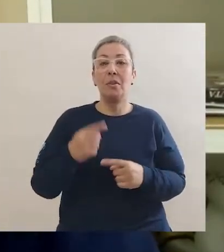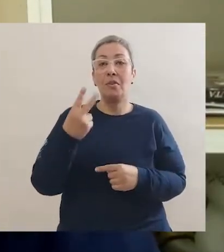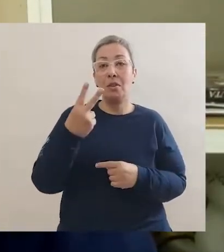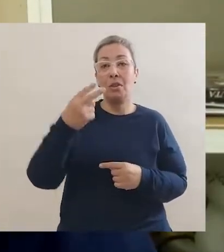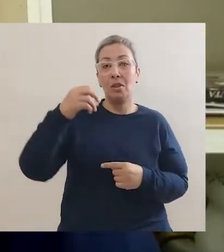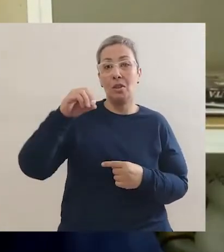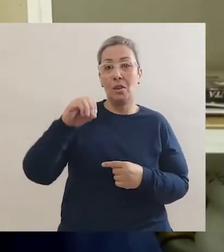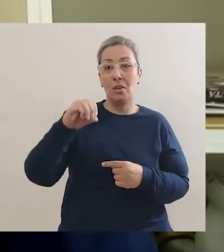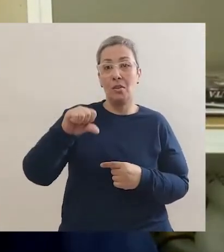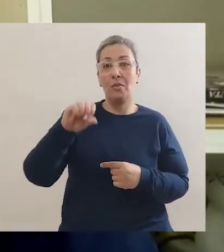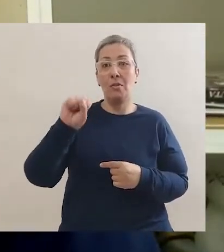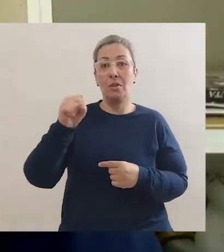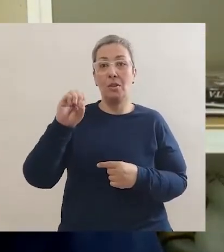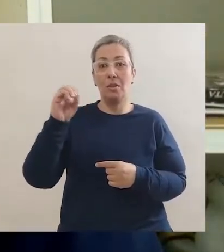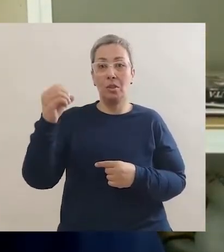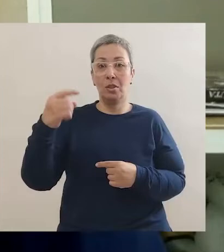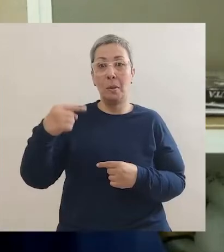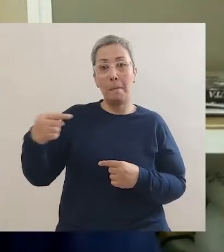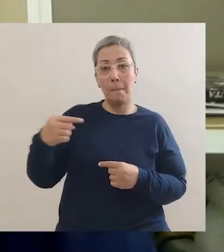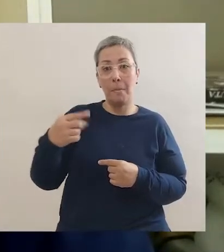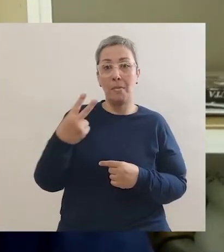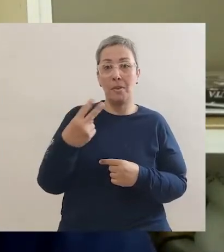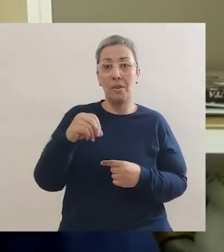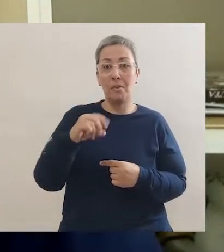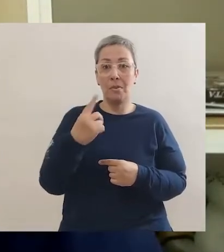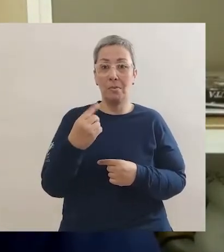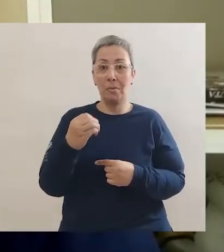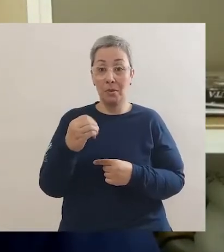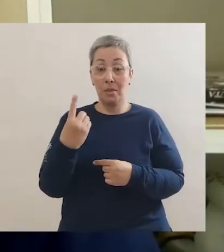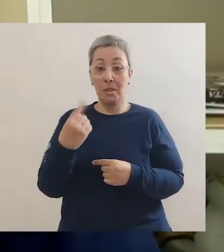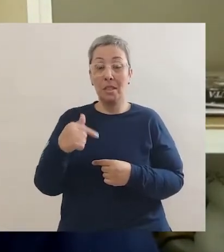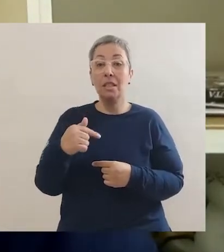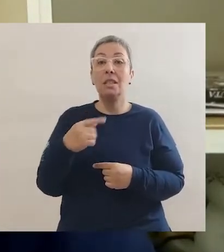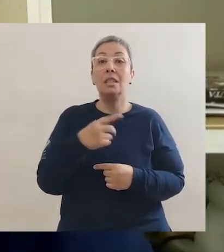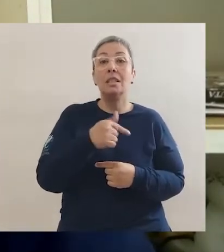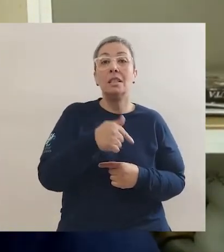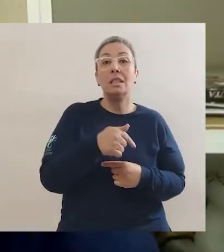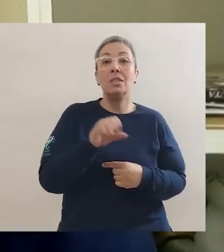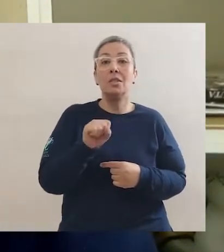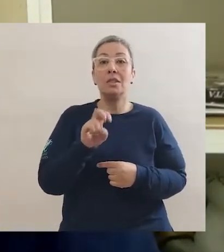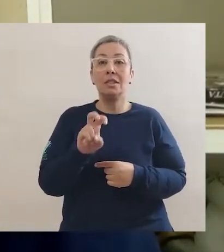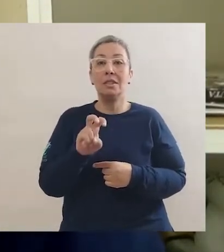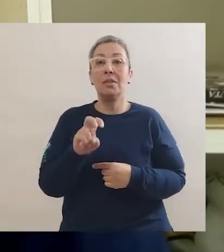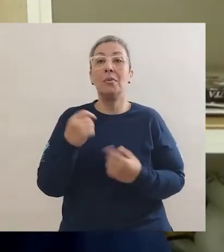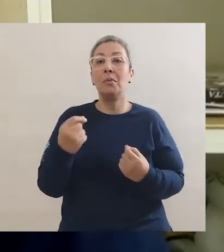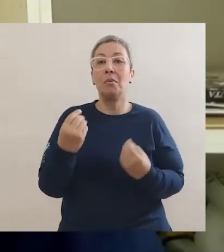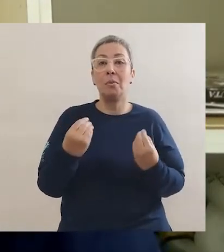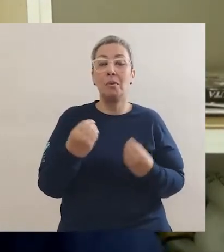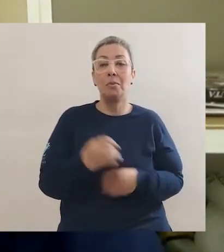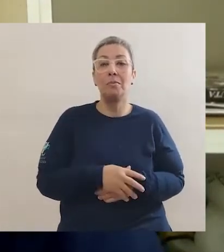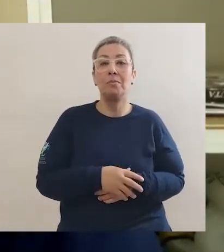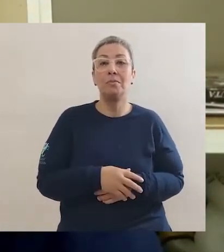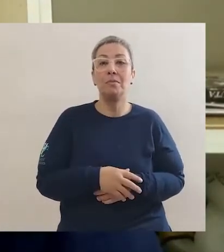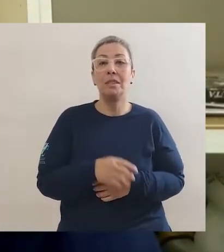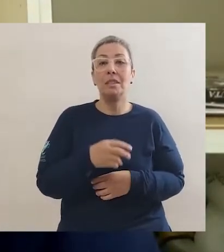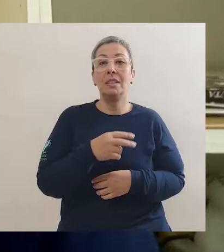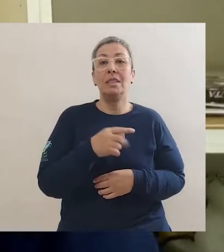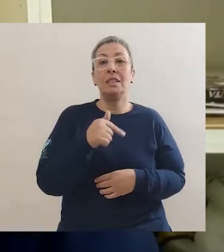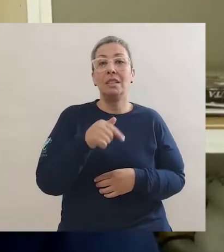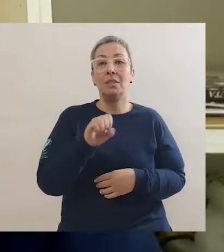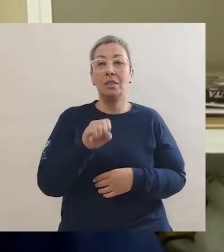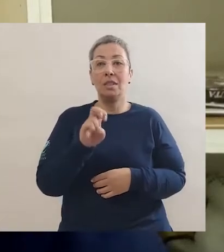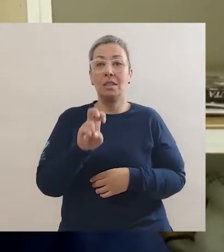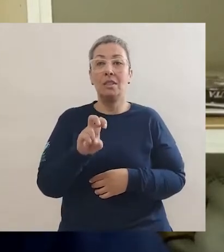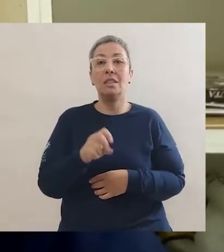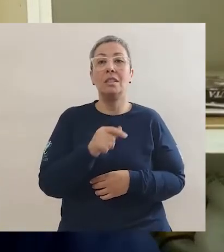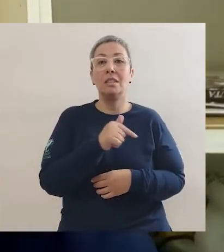segundo e o terceiro colocado em população indígena. Se somarmos a quantidade de